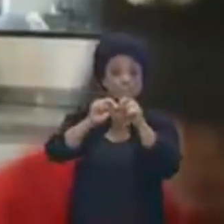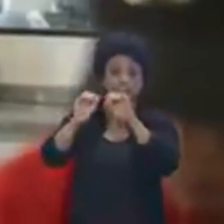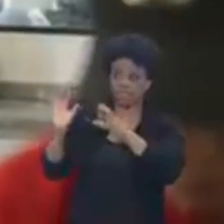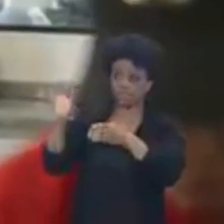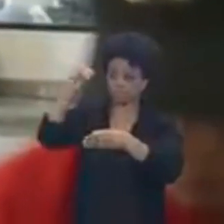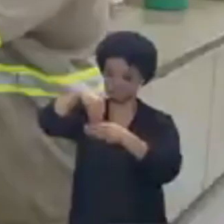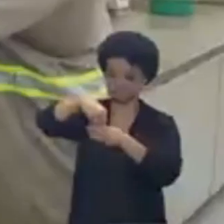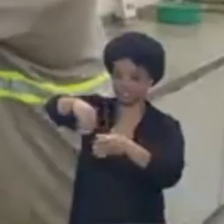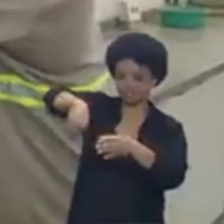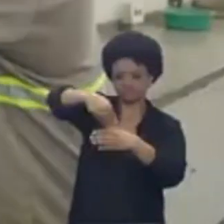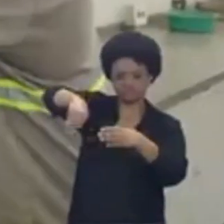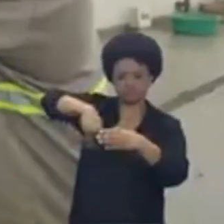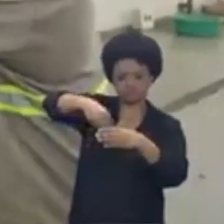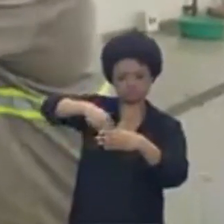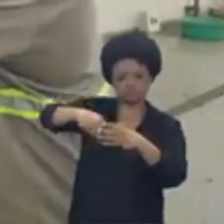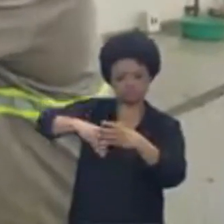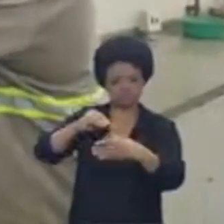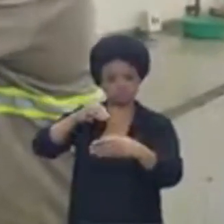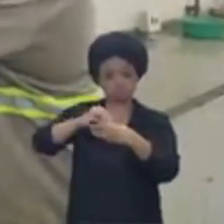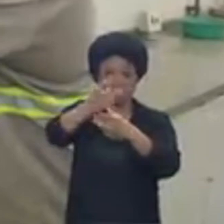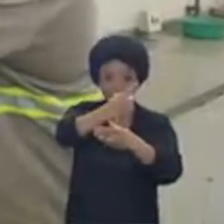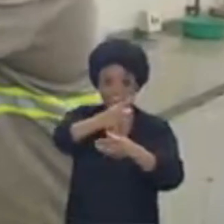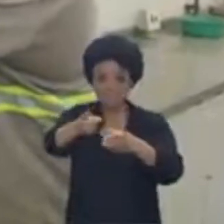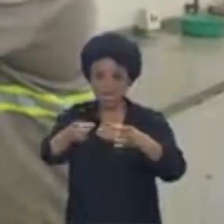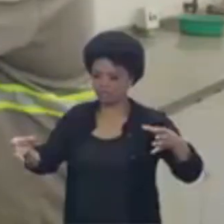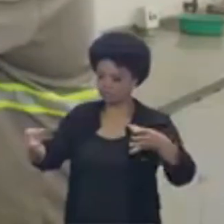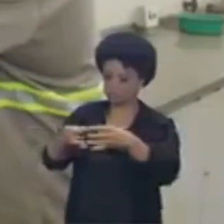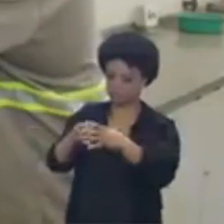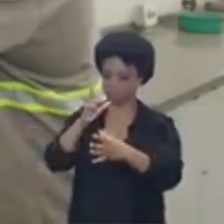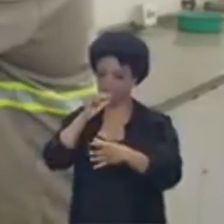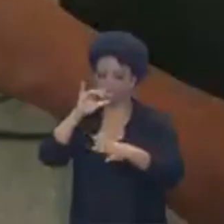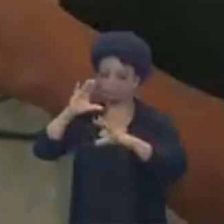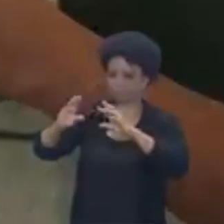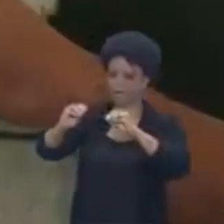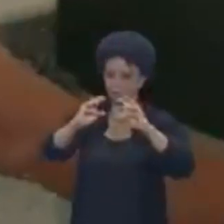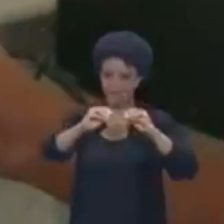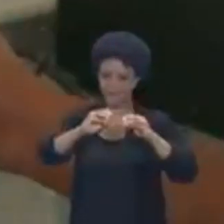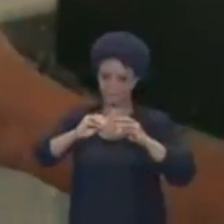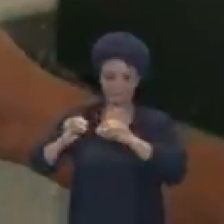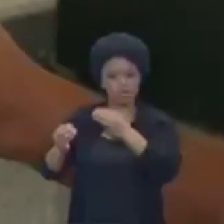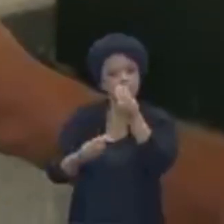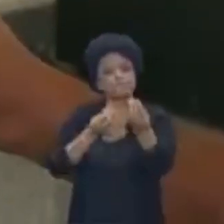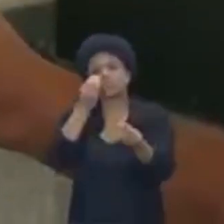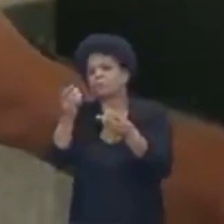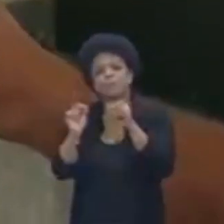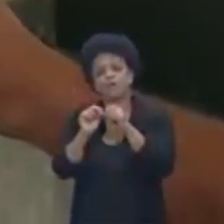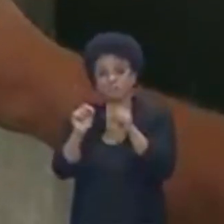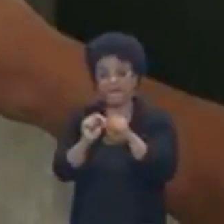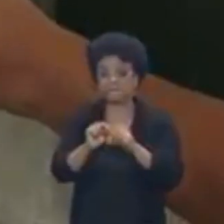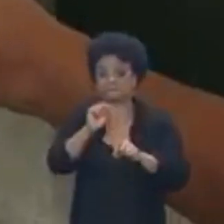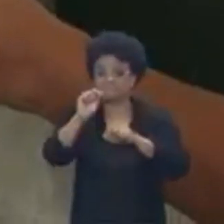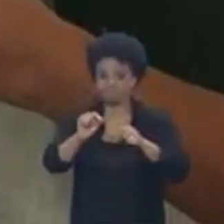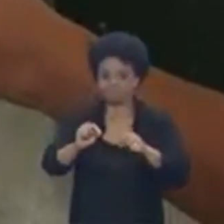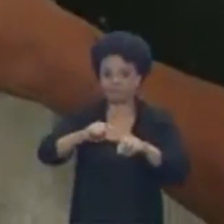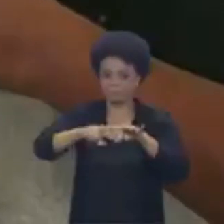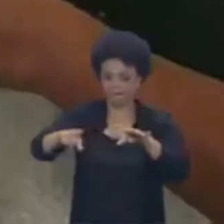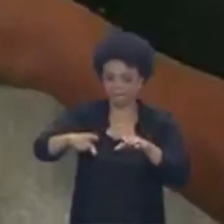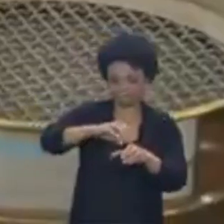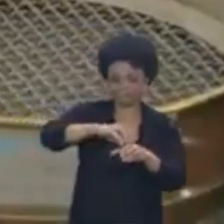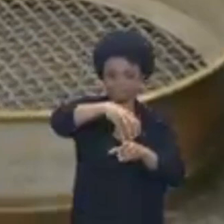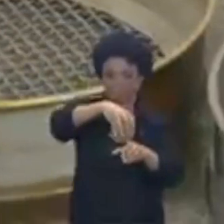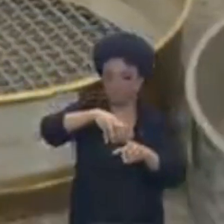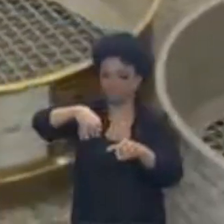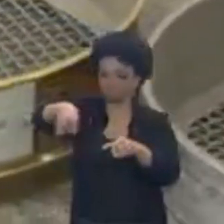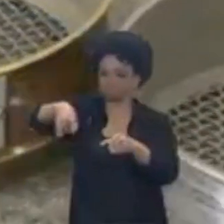No laboratório, os agregados miúdos e graúdos são separados através da granulometria, que nada mais é que a medição